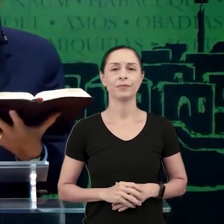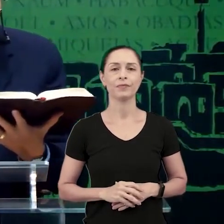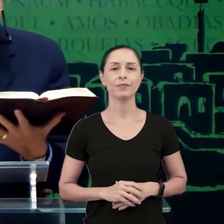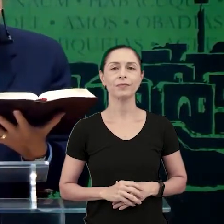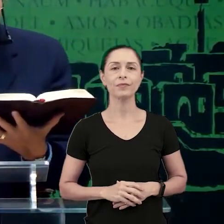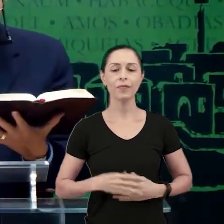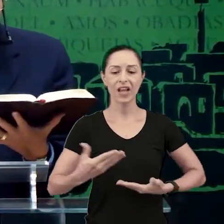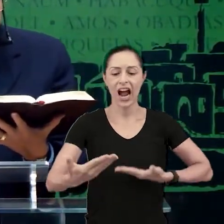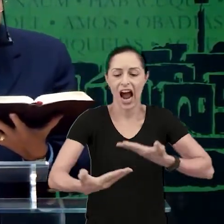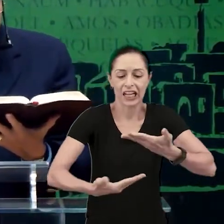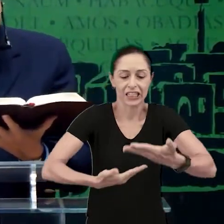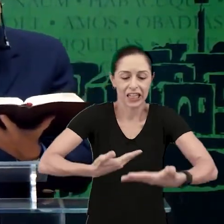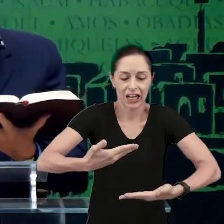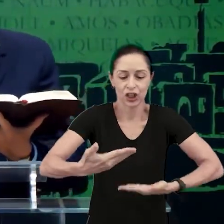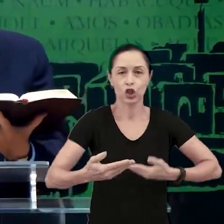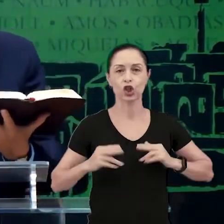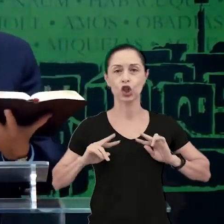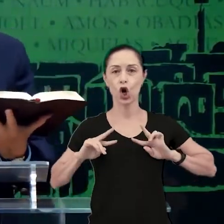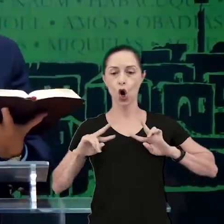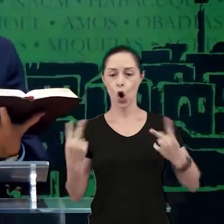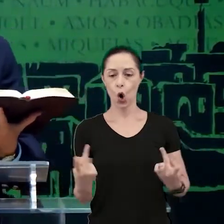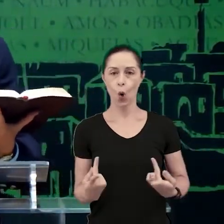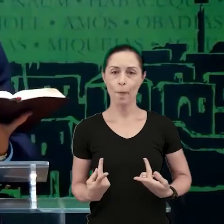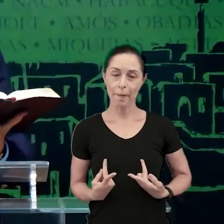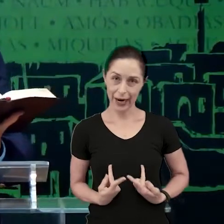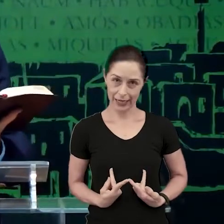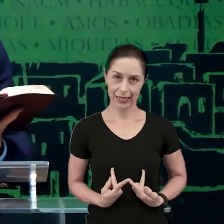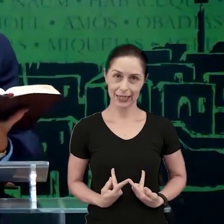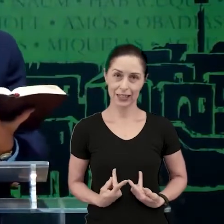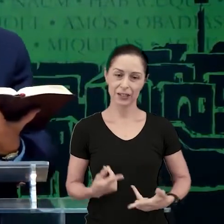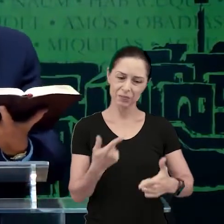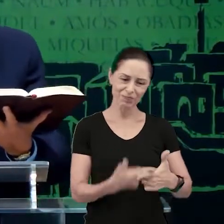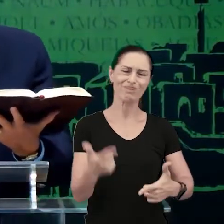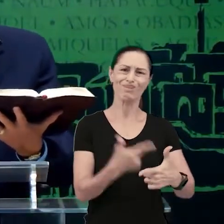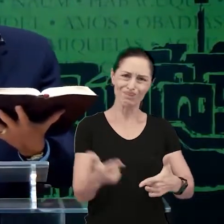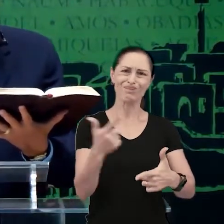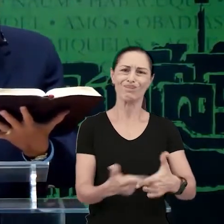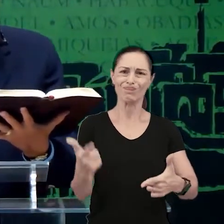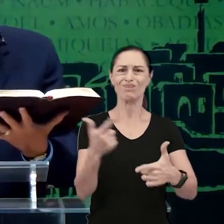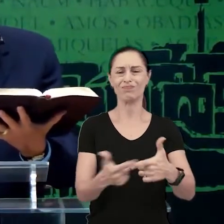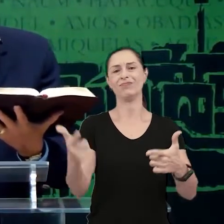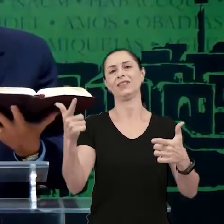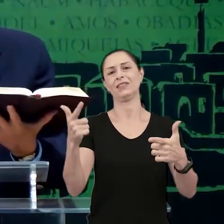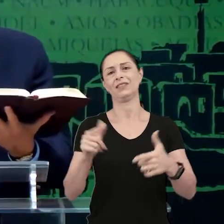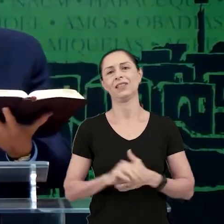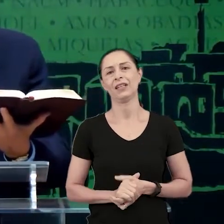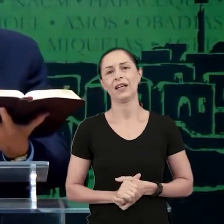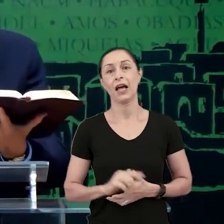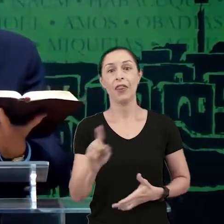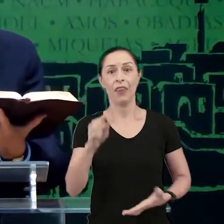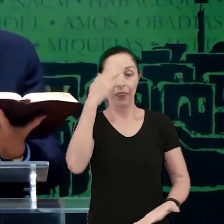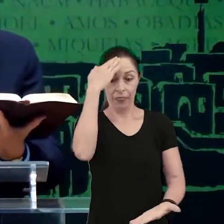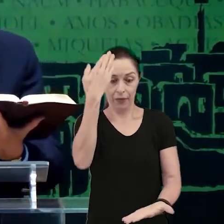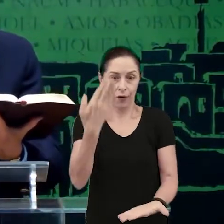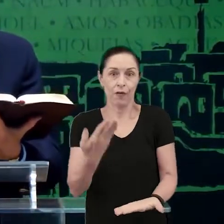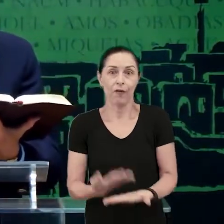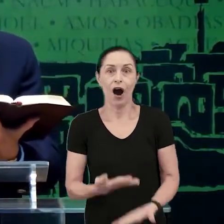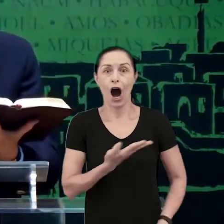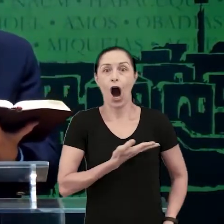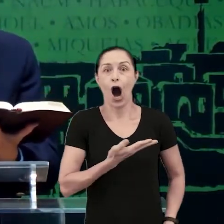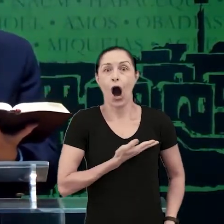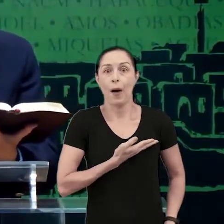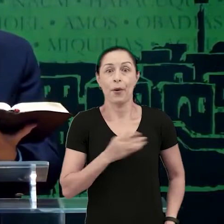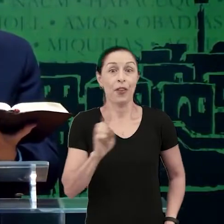relações humanas. Confira comigo, versículo 5. Não creiais no amigo, nem confieis